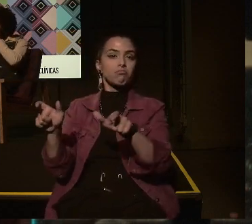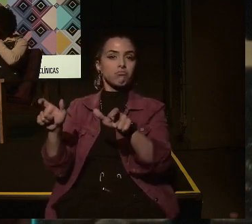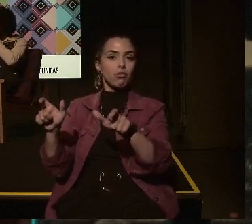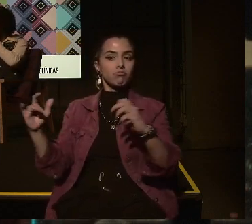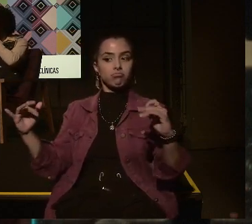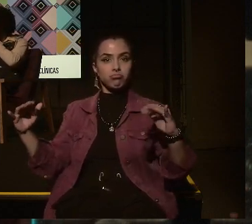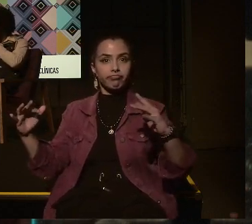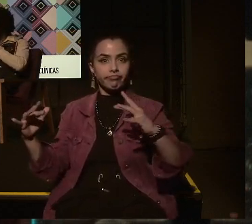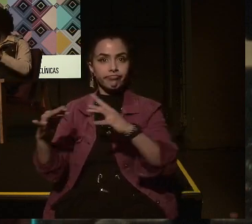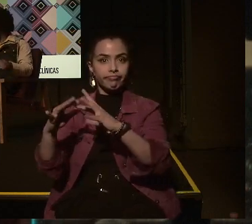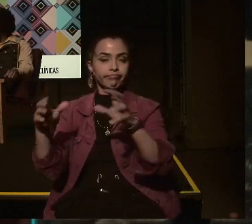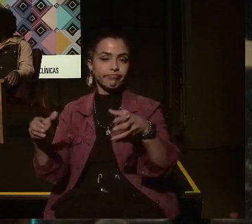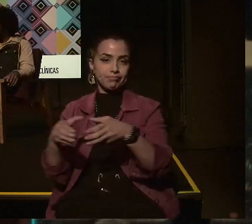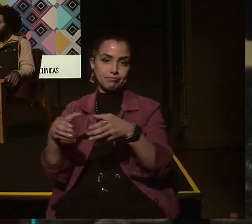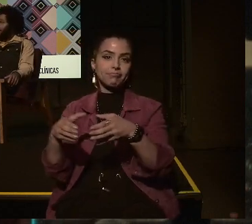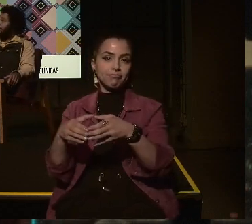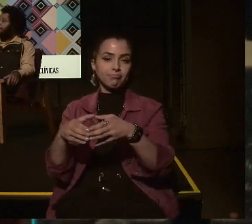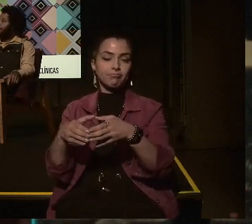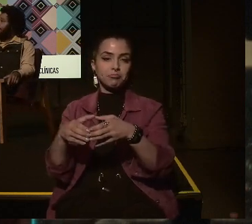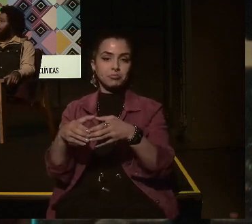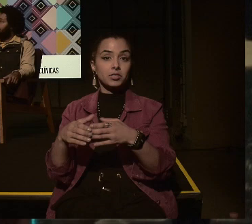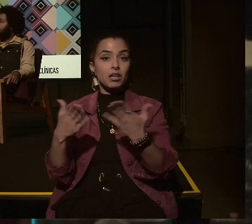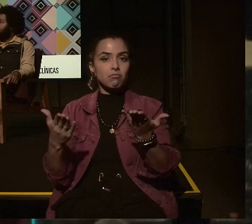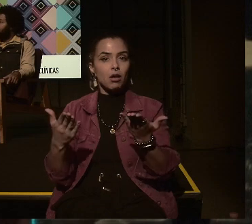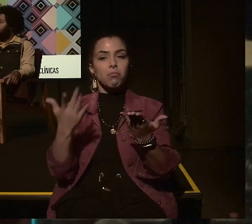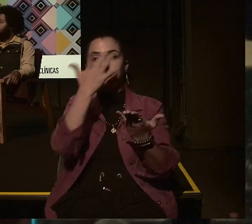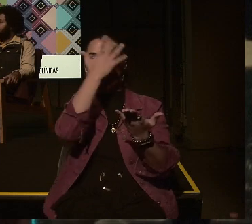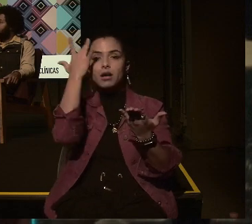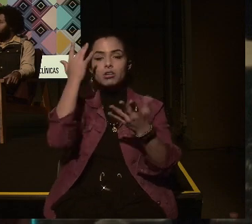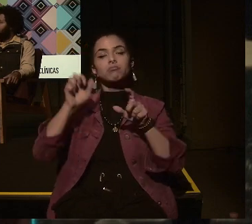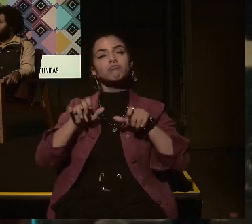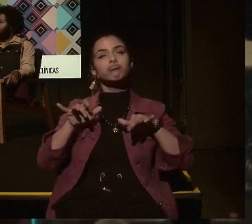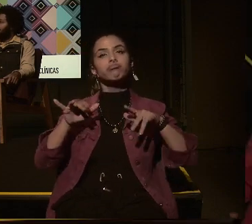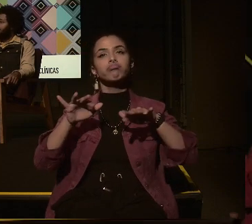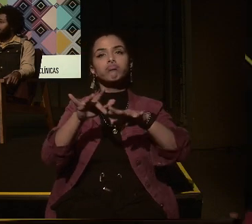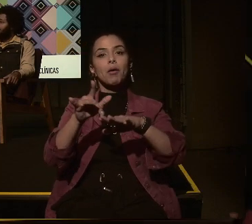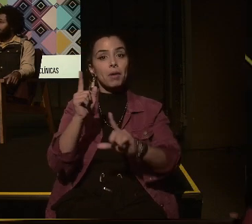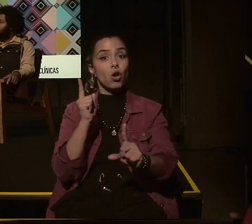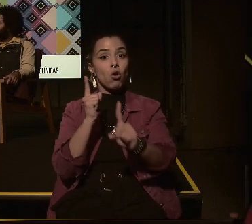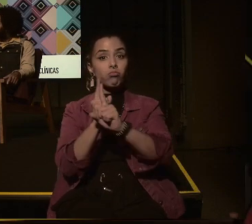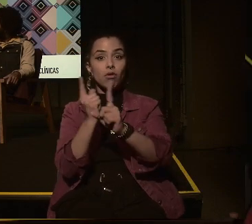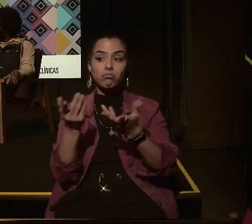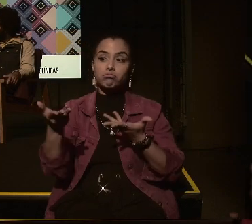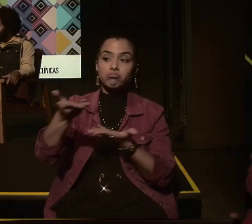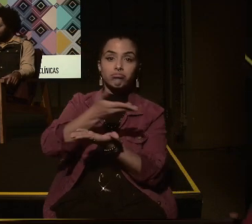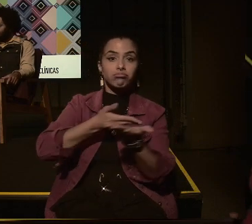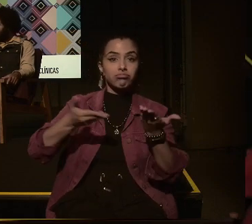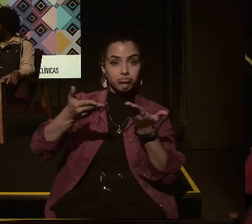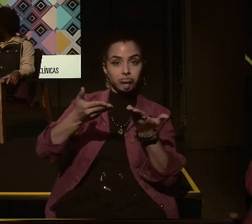Então, sair dali da porta e encontrar gente, encontrar vocês,